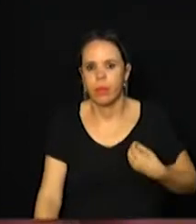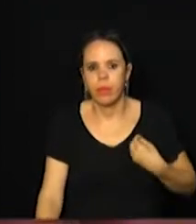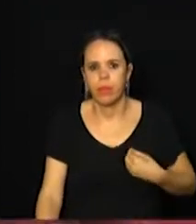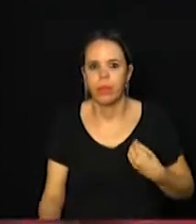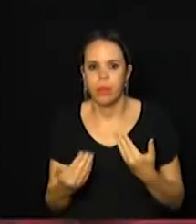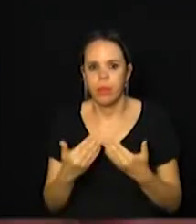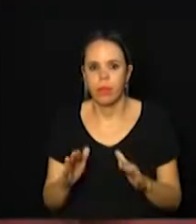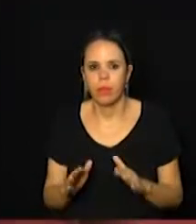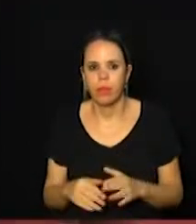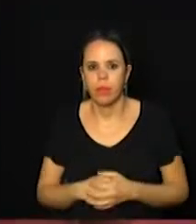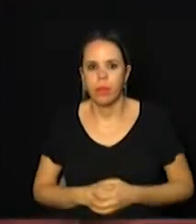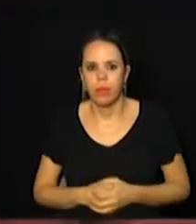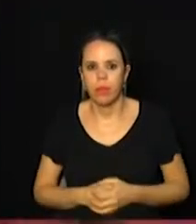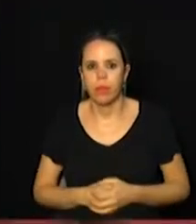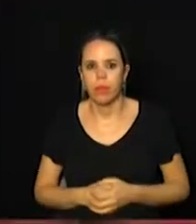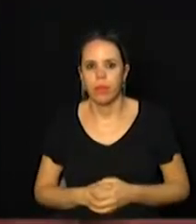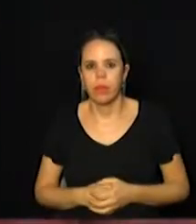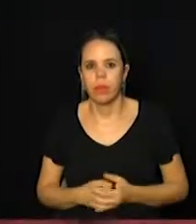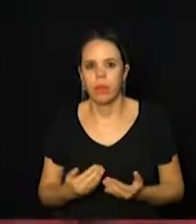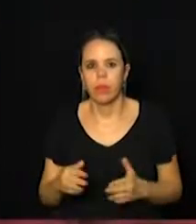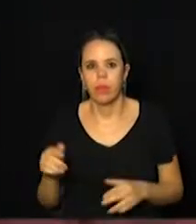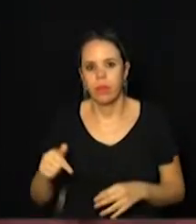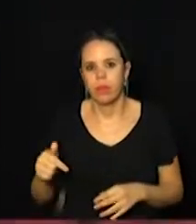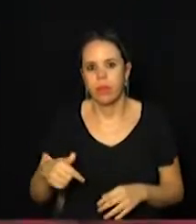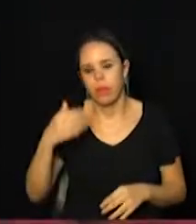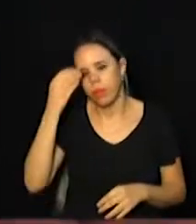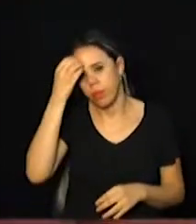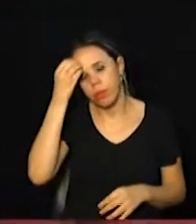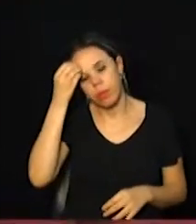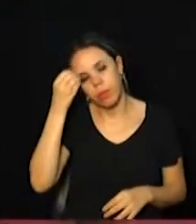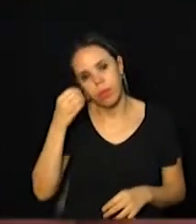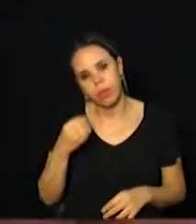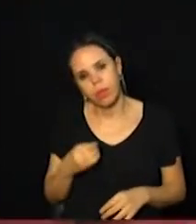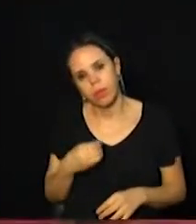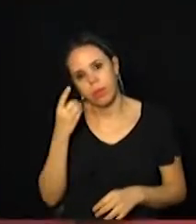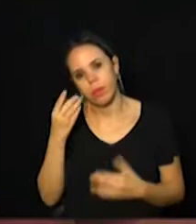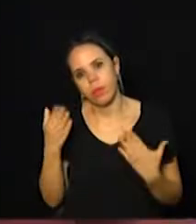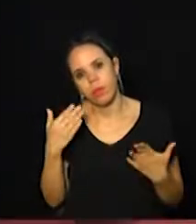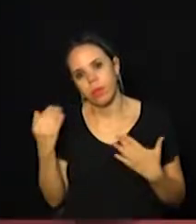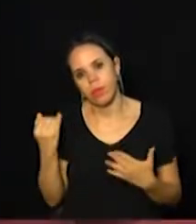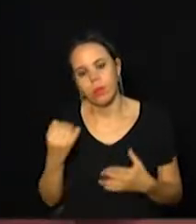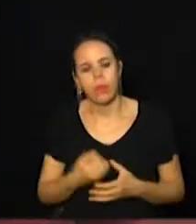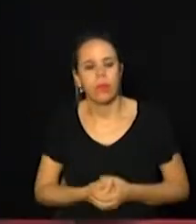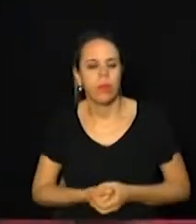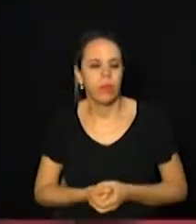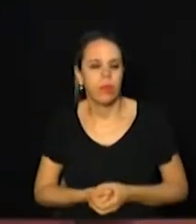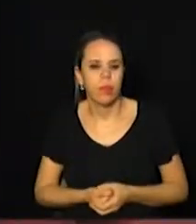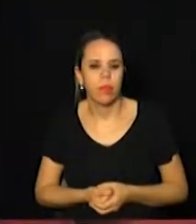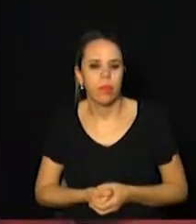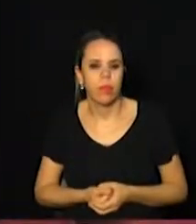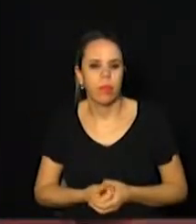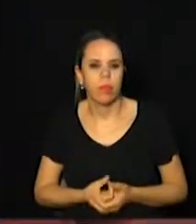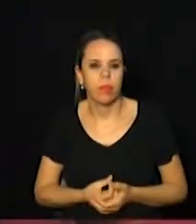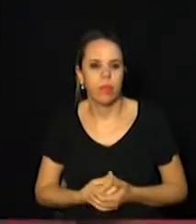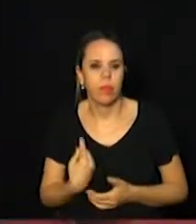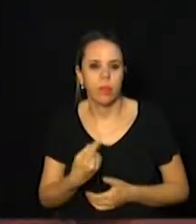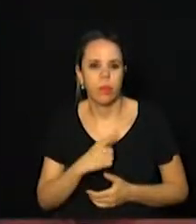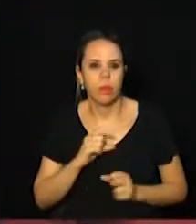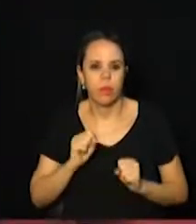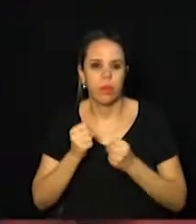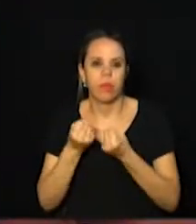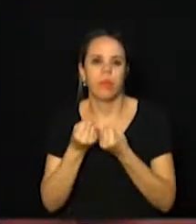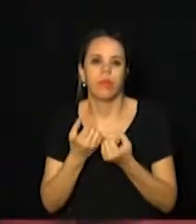se porta aberta né Paulo abrindo aqui a casa para esse debate é importante para a gente